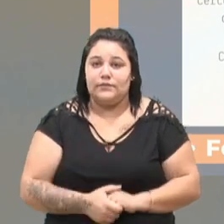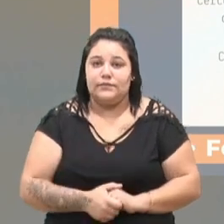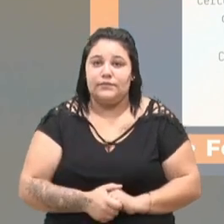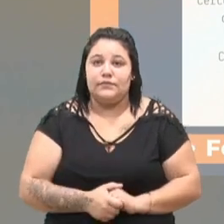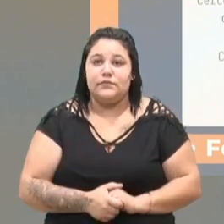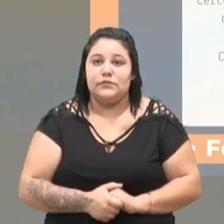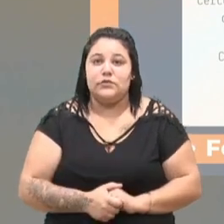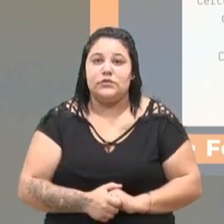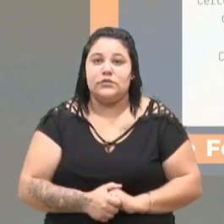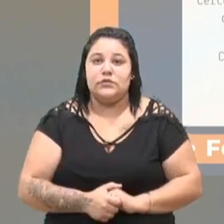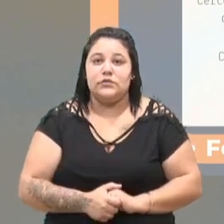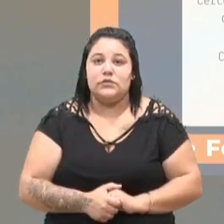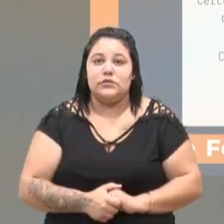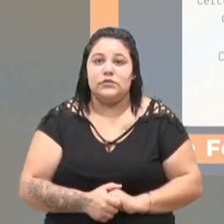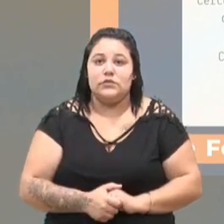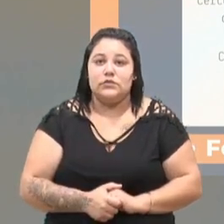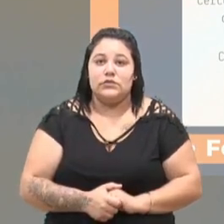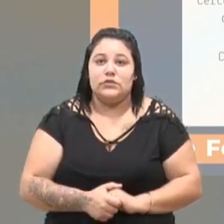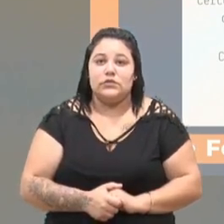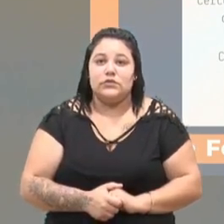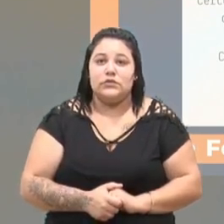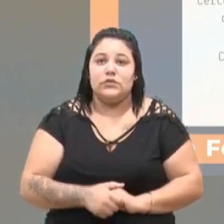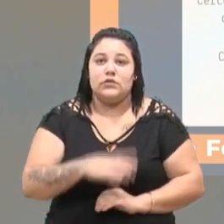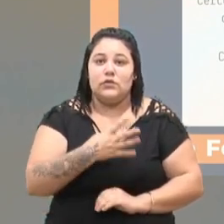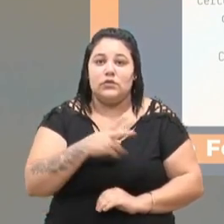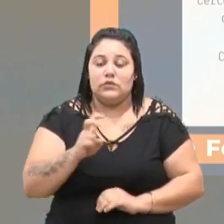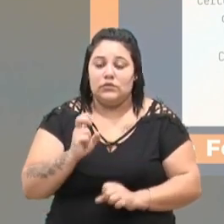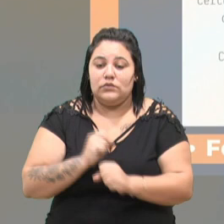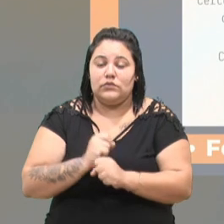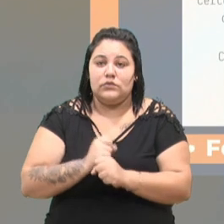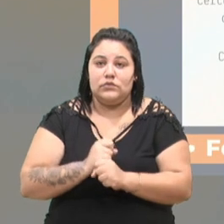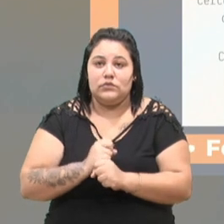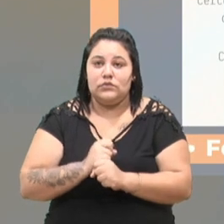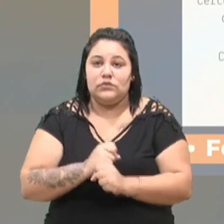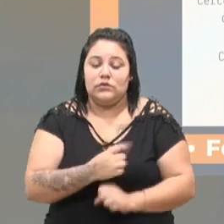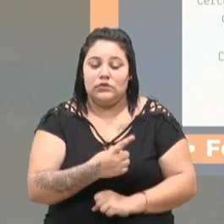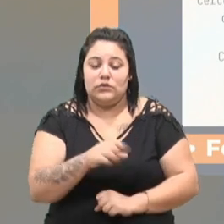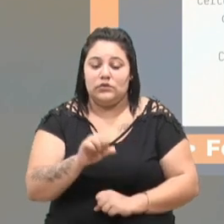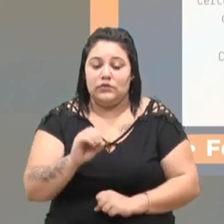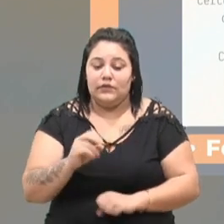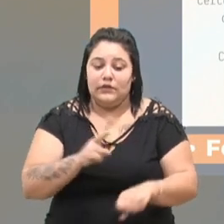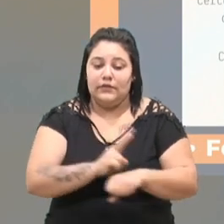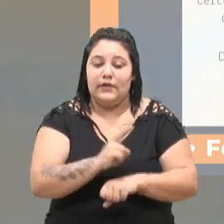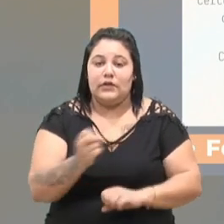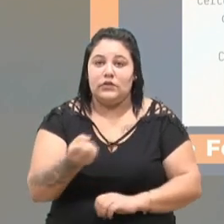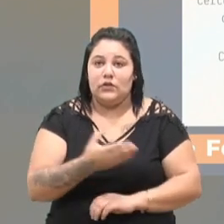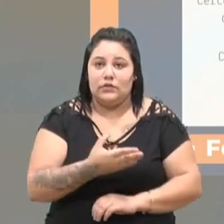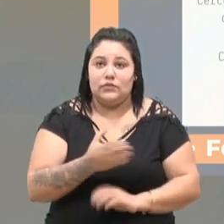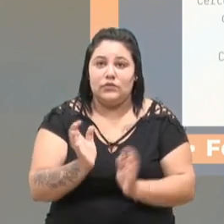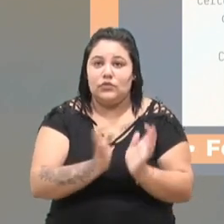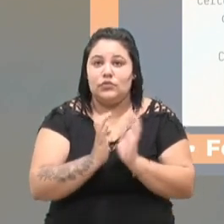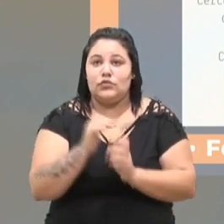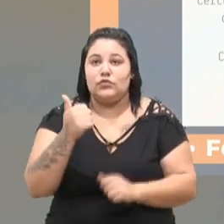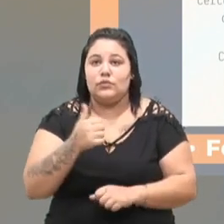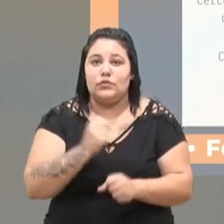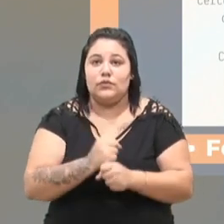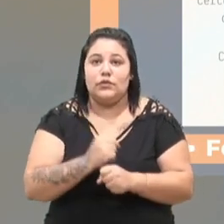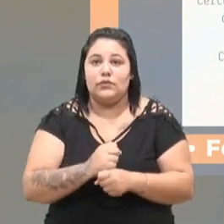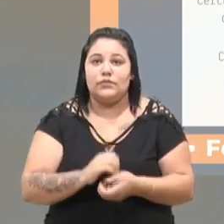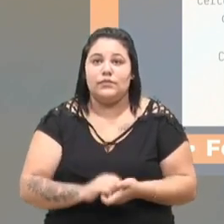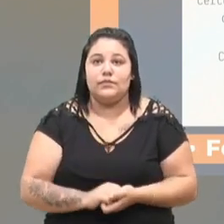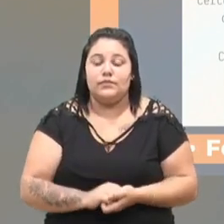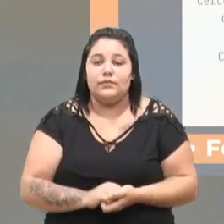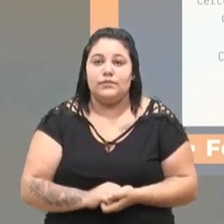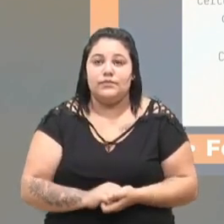Cerca de, para pré-escola 4 a 5 anos e cerca de 190 vagas novas para turmas de primeiro ano.